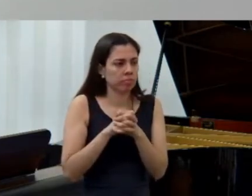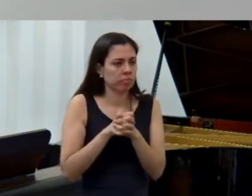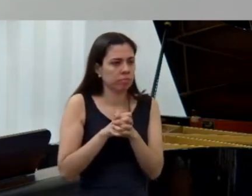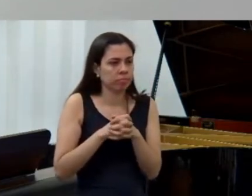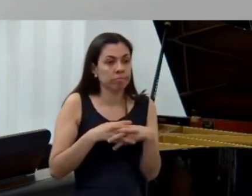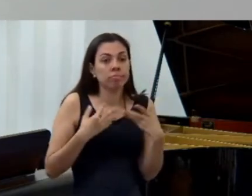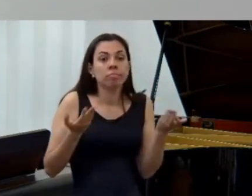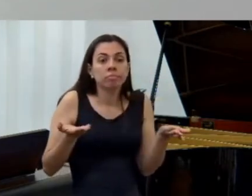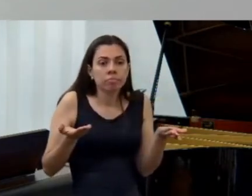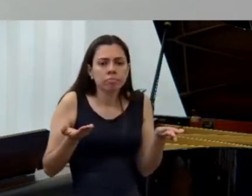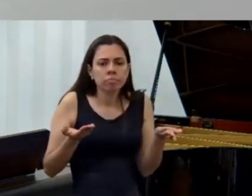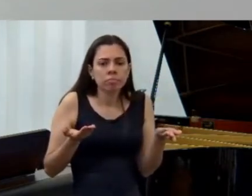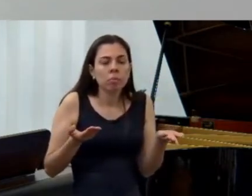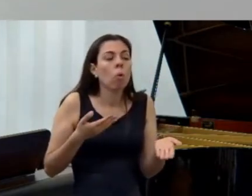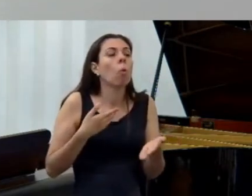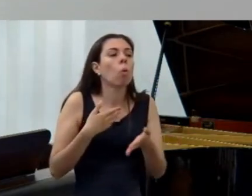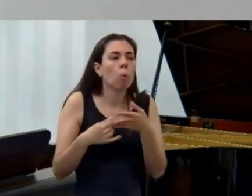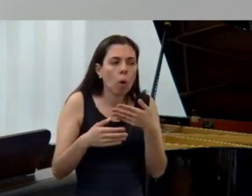Ora, quem nunca passou por isso aqui?